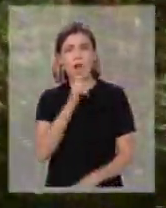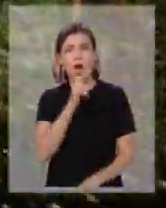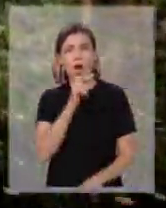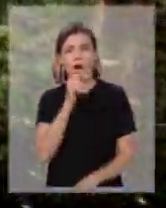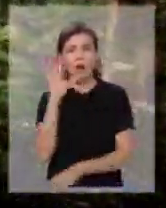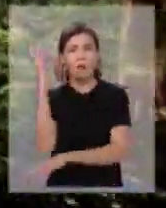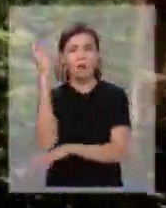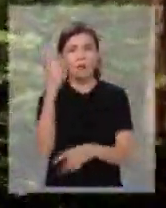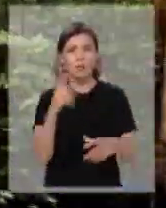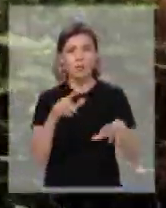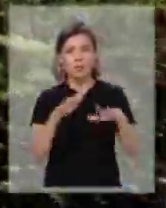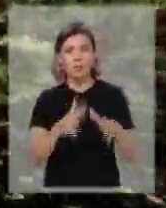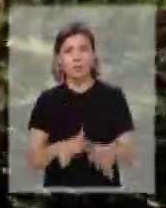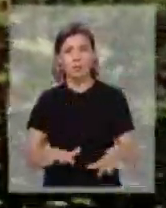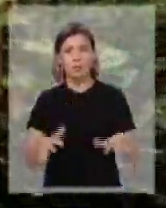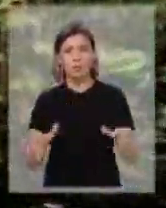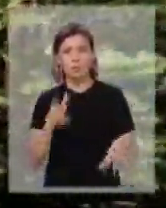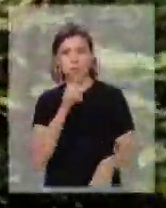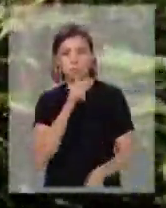Pântanos,